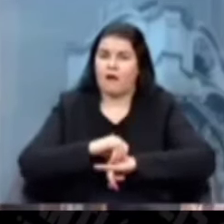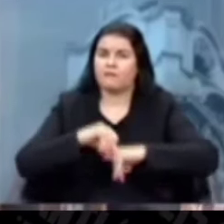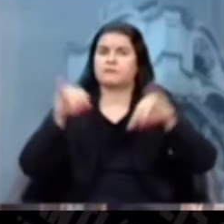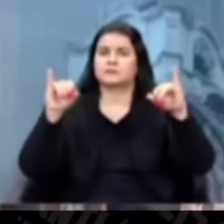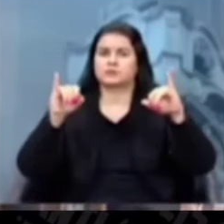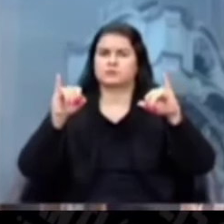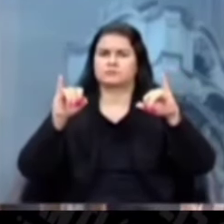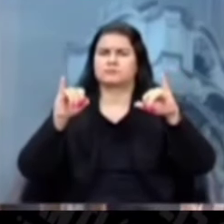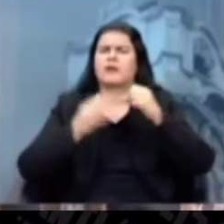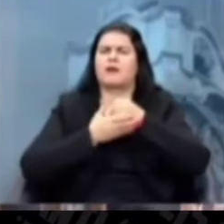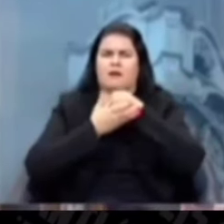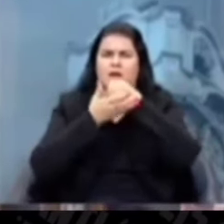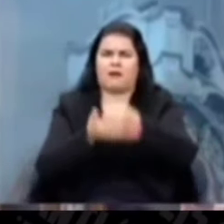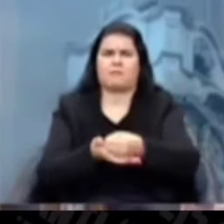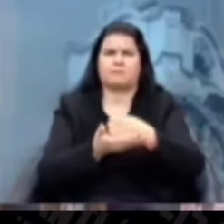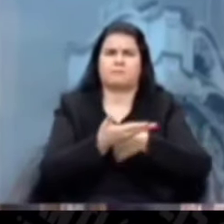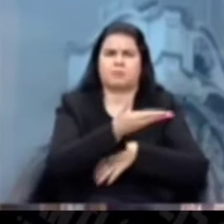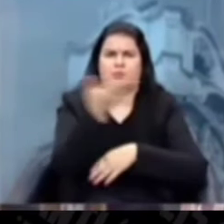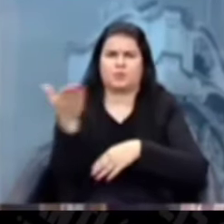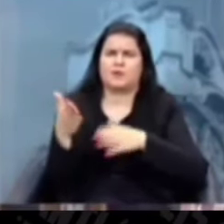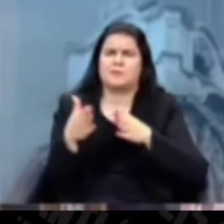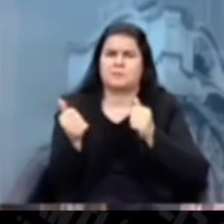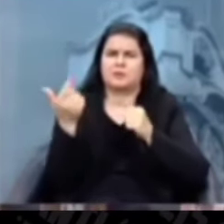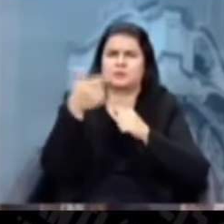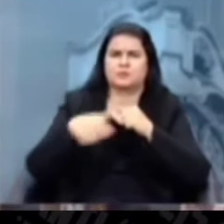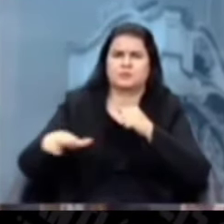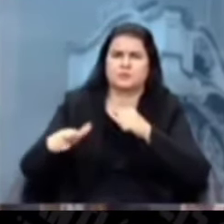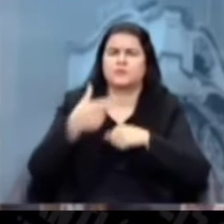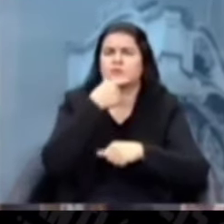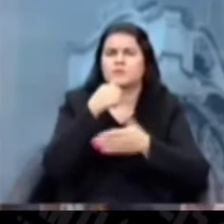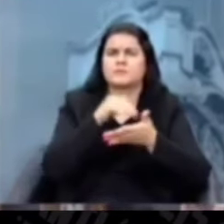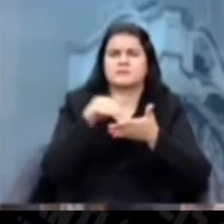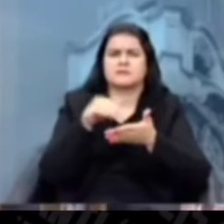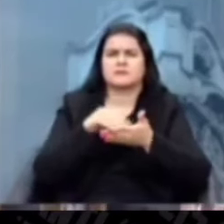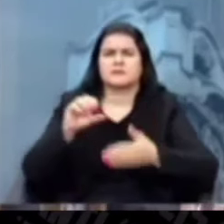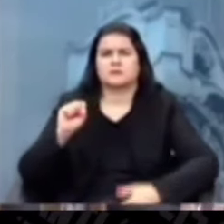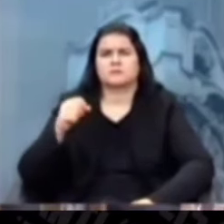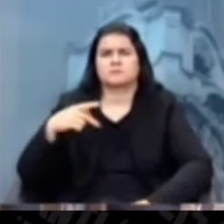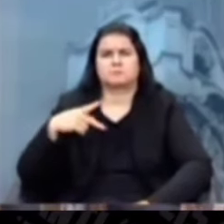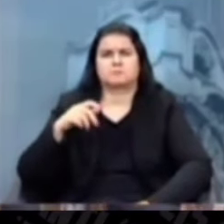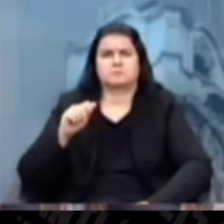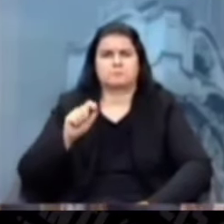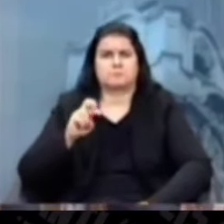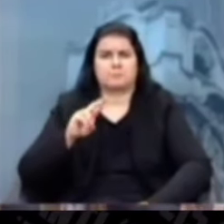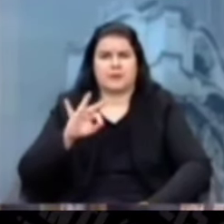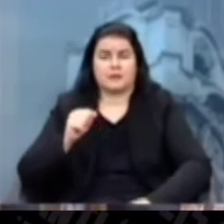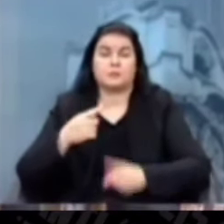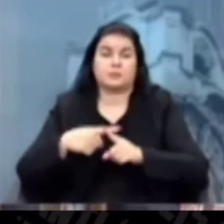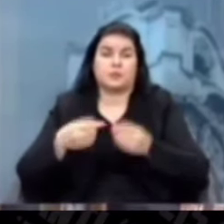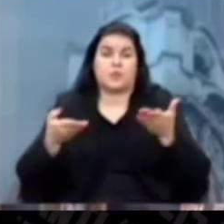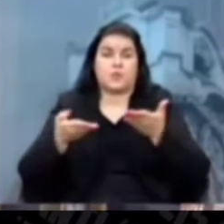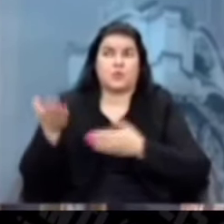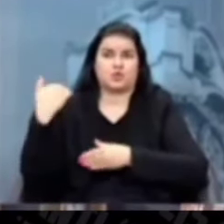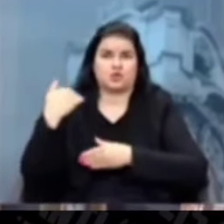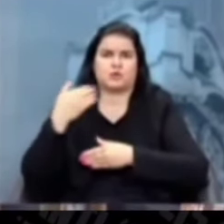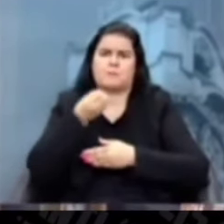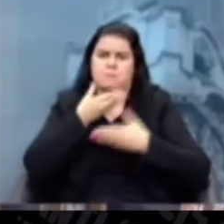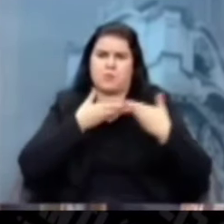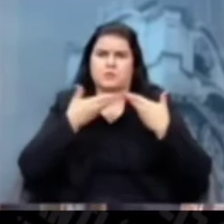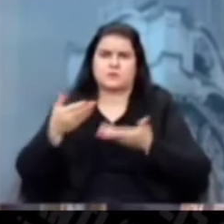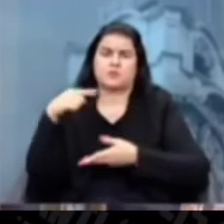solidariedade, pedimos mais uma vez que o secretário Mauro Esparta, que nos recebeu no dia de hoje, toda